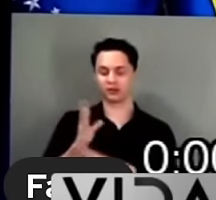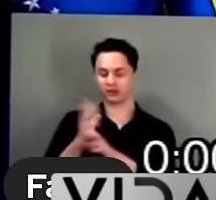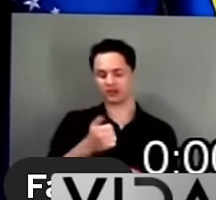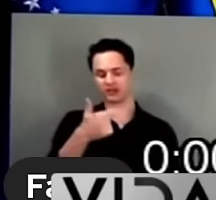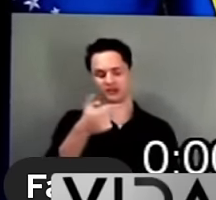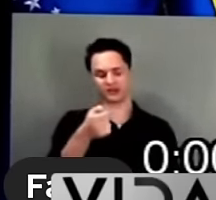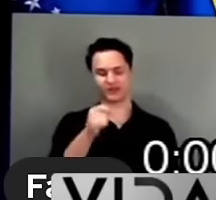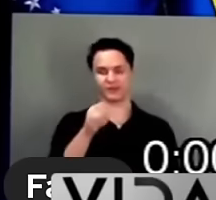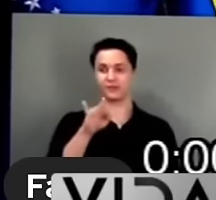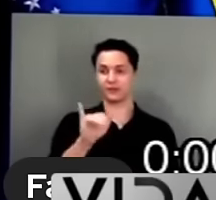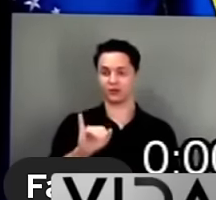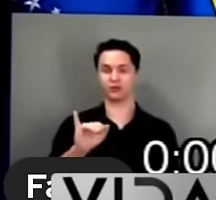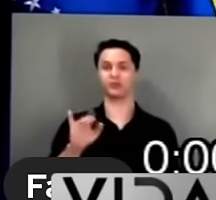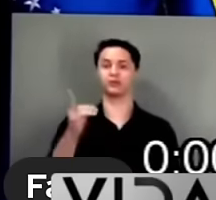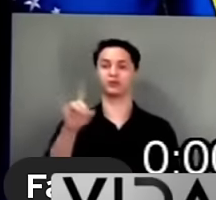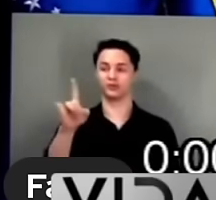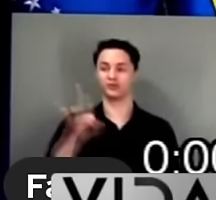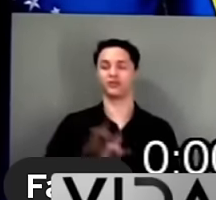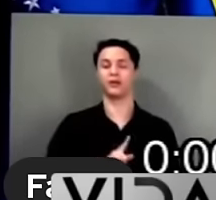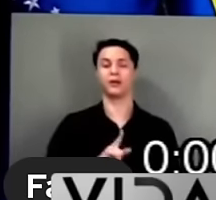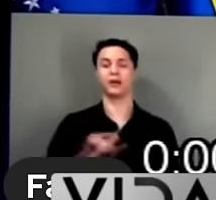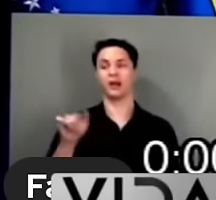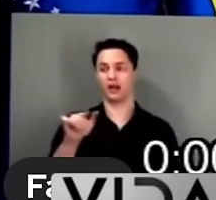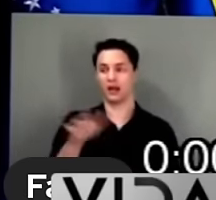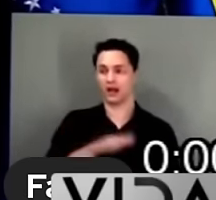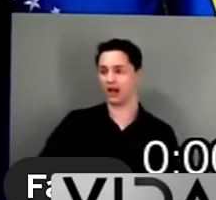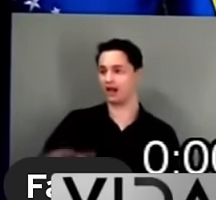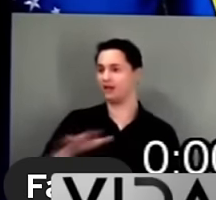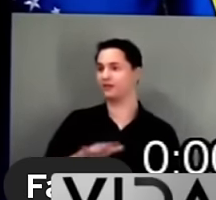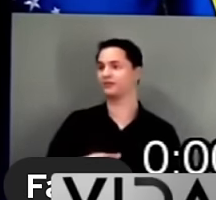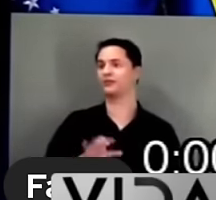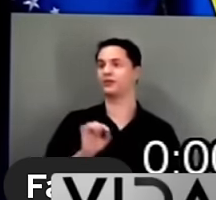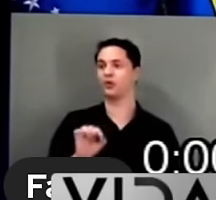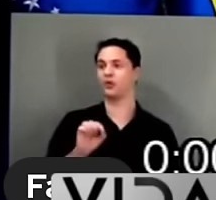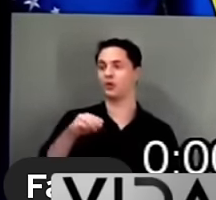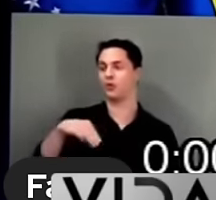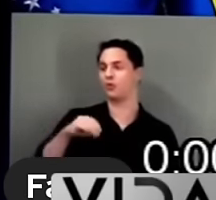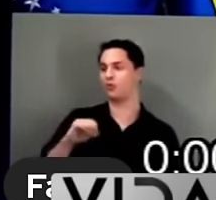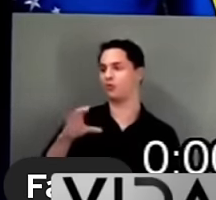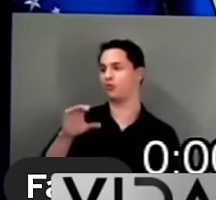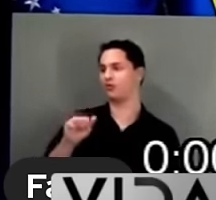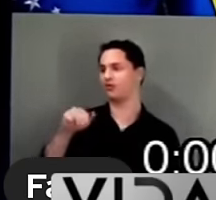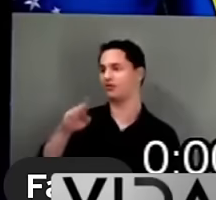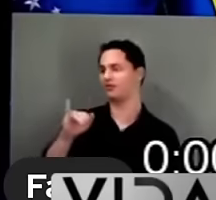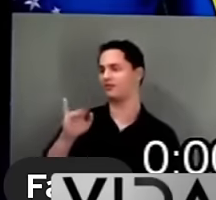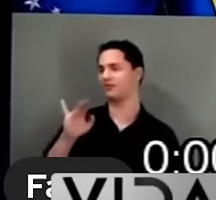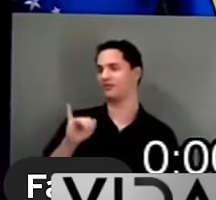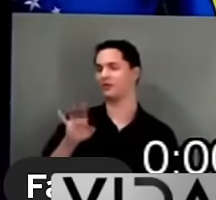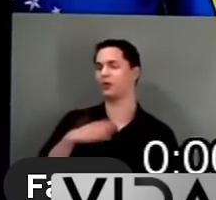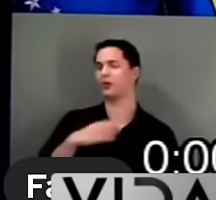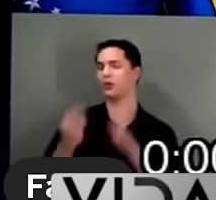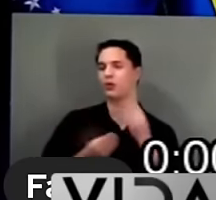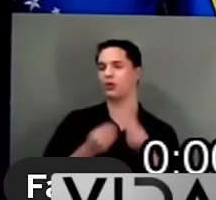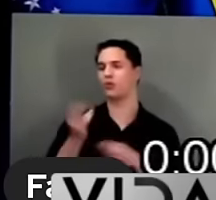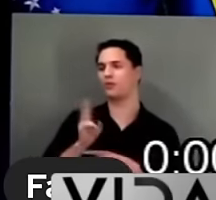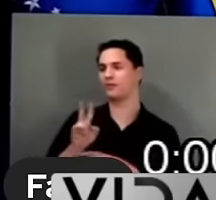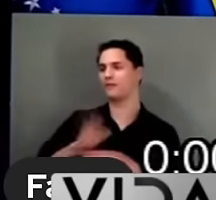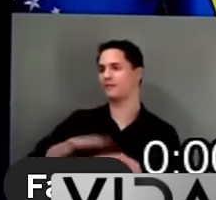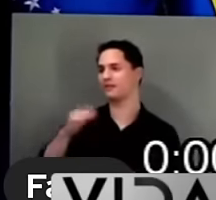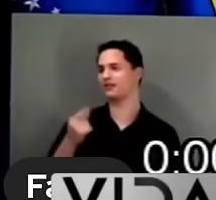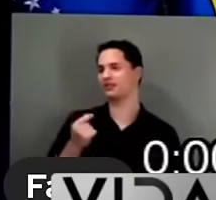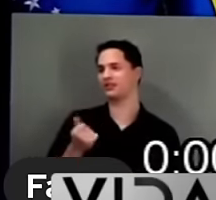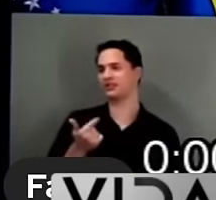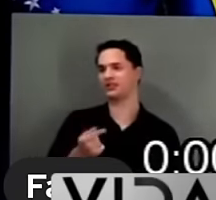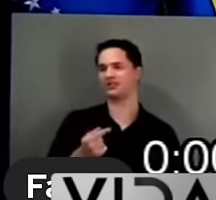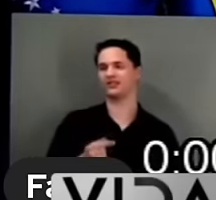dólares. Moçambique, 723 milhões de dólares. Moçambique. Então, eu faço uma pergunta. Como é que vai emprestar mais dinheiro para esse país que já